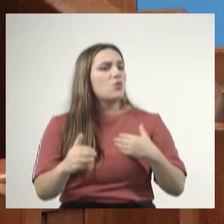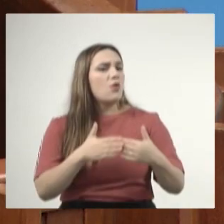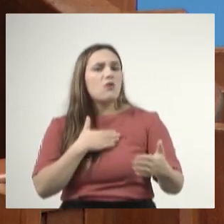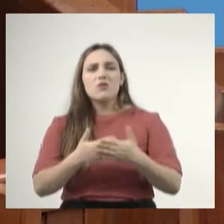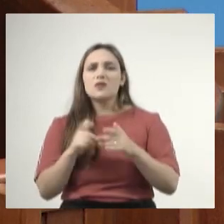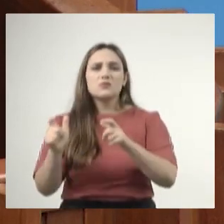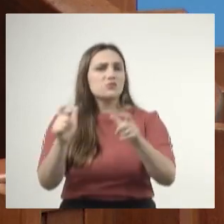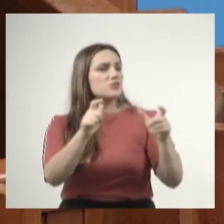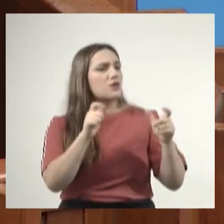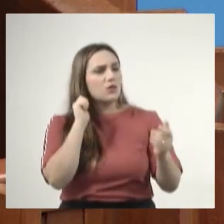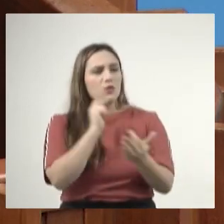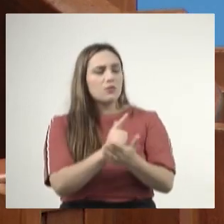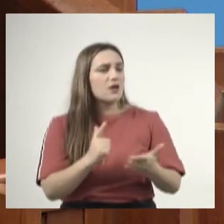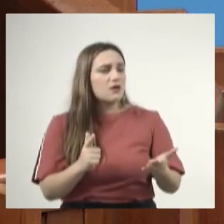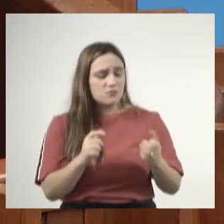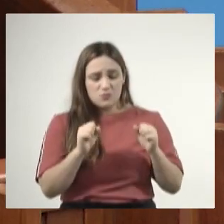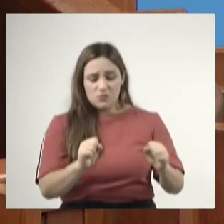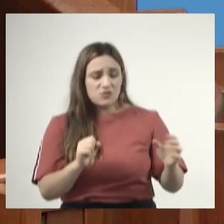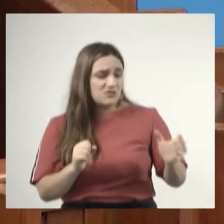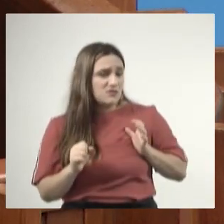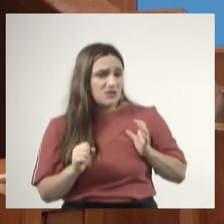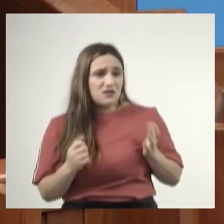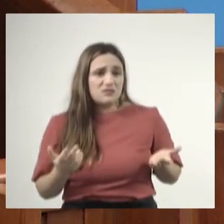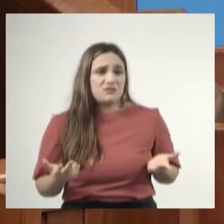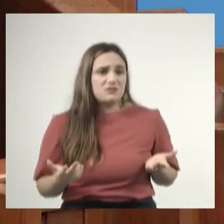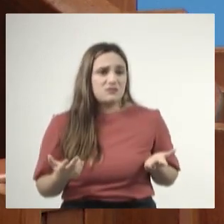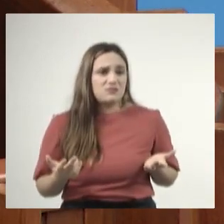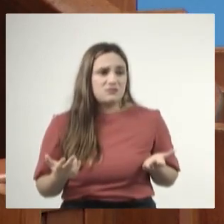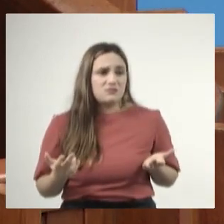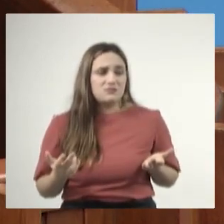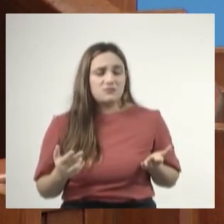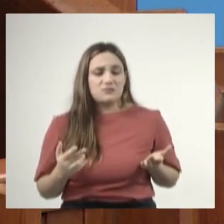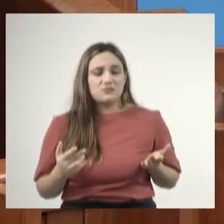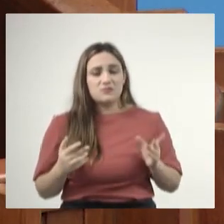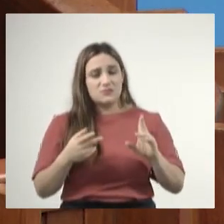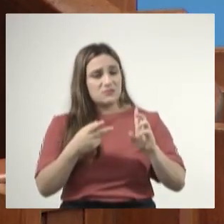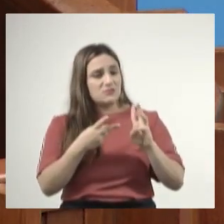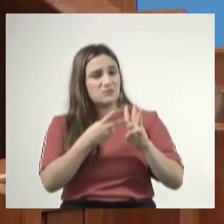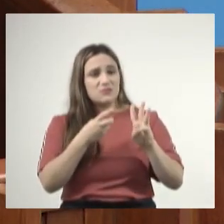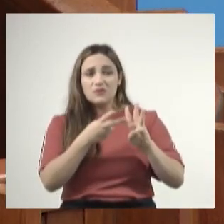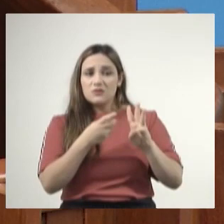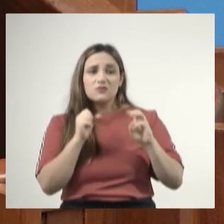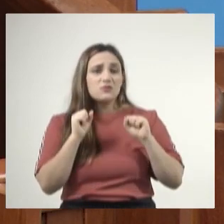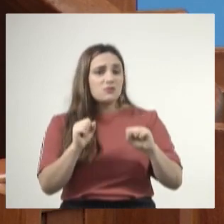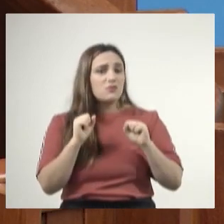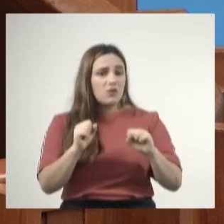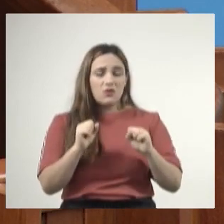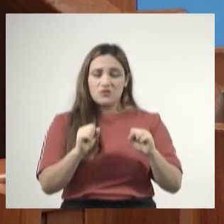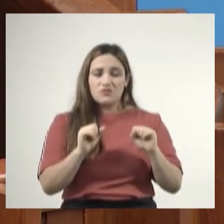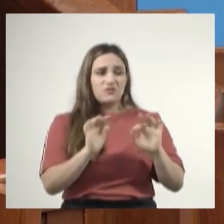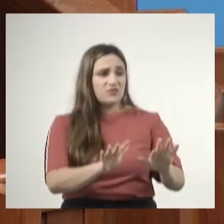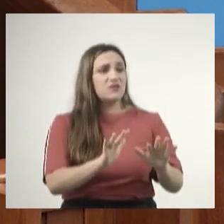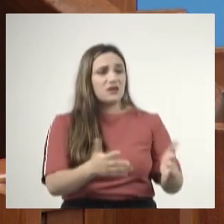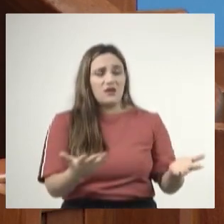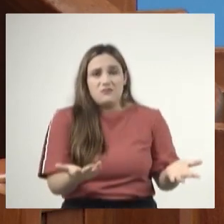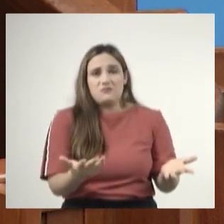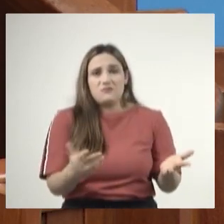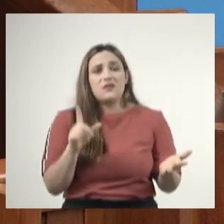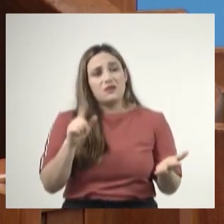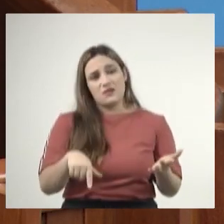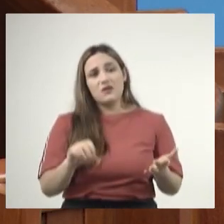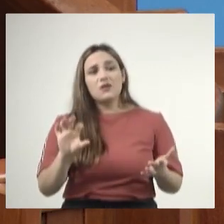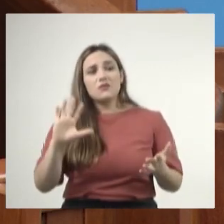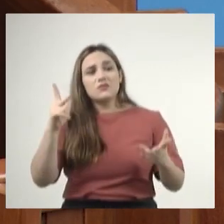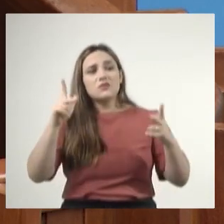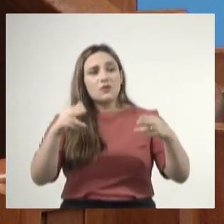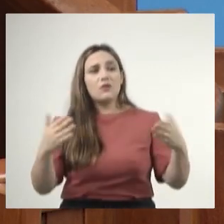país, e incorporar no seu patrimônio, porque o índio não tem escritura, e o índio ser usufrutuário da nação, que é o que